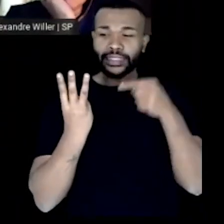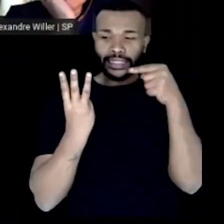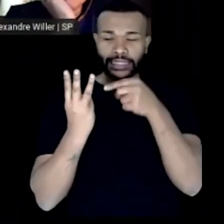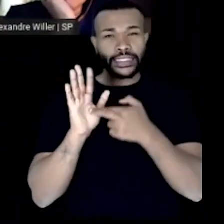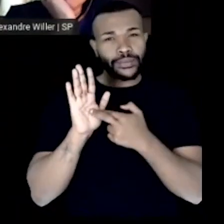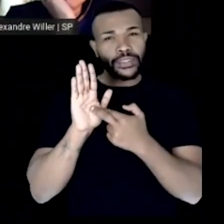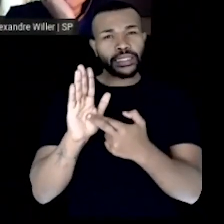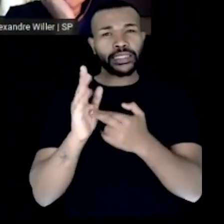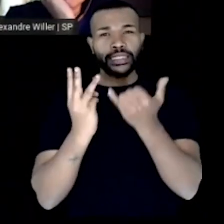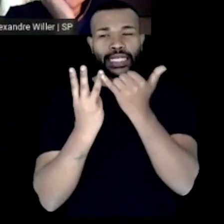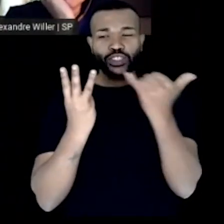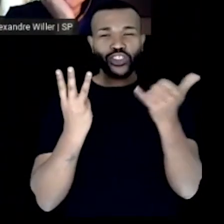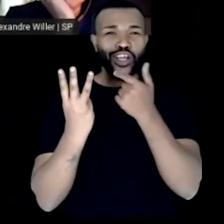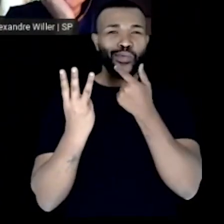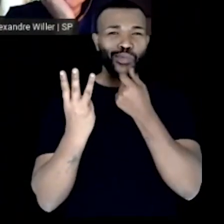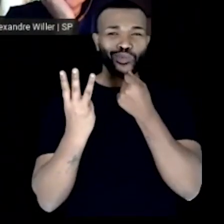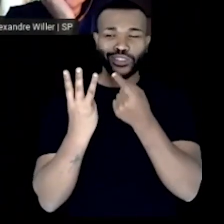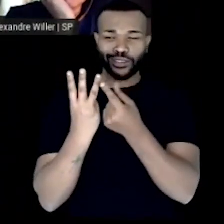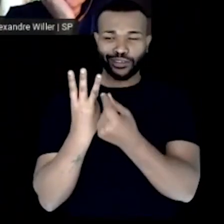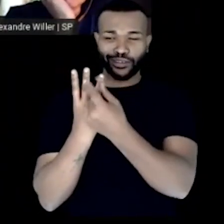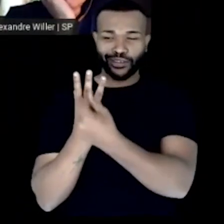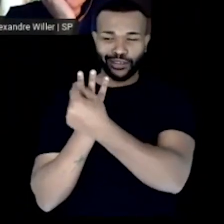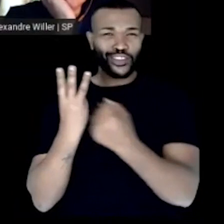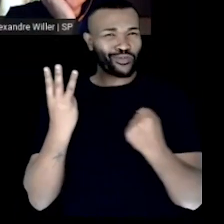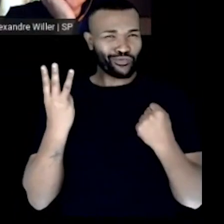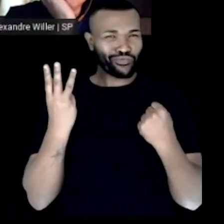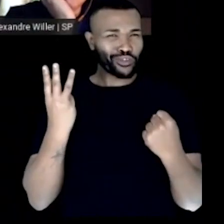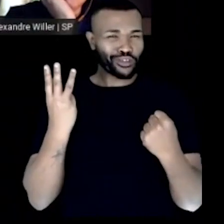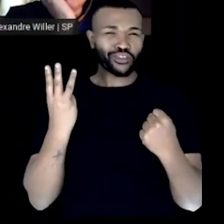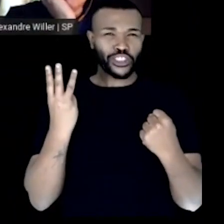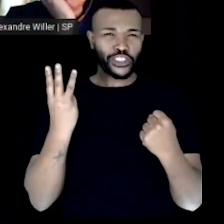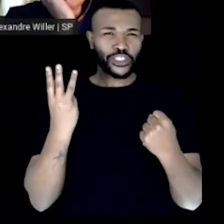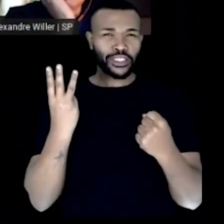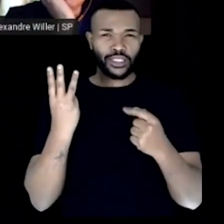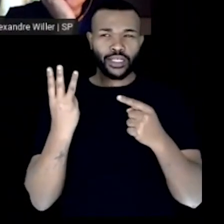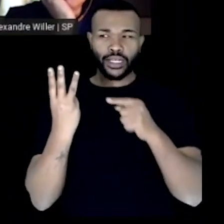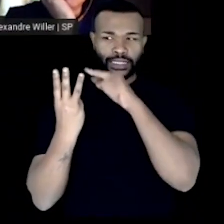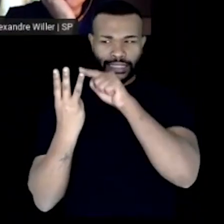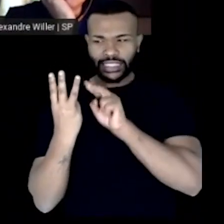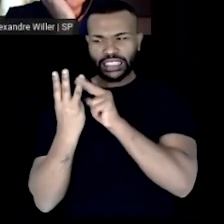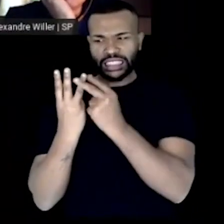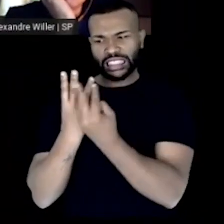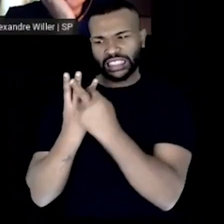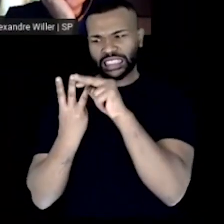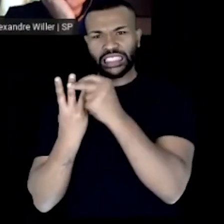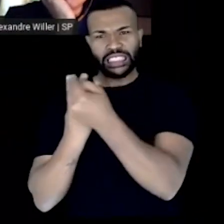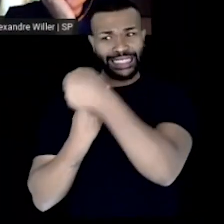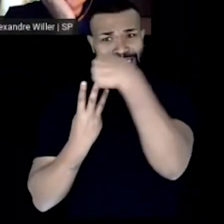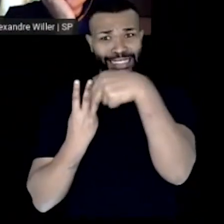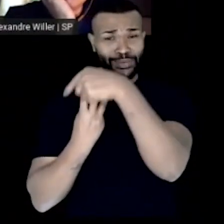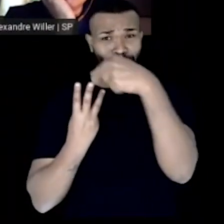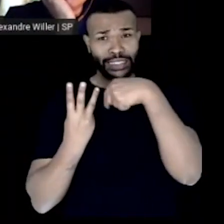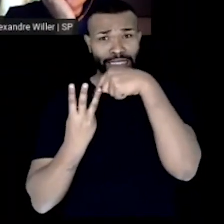certa forma, representam energias masculinas muito fortes e que estão se degladiando